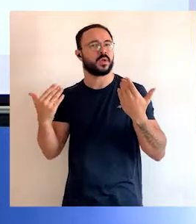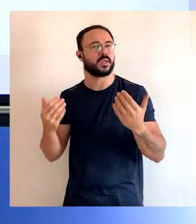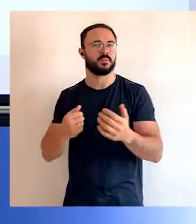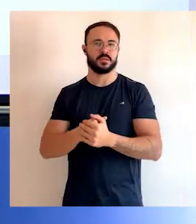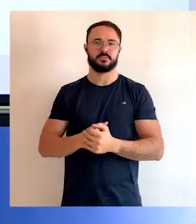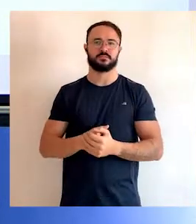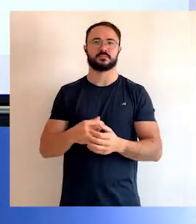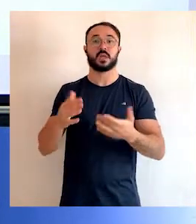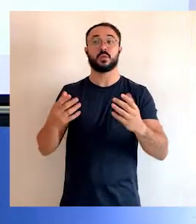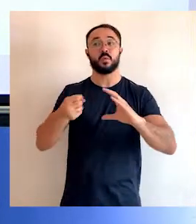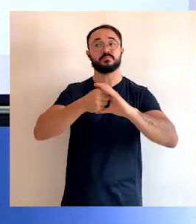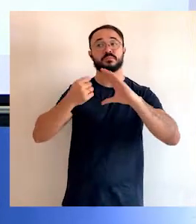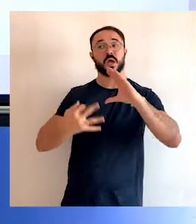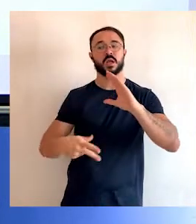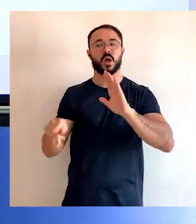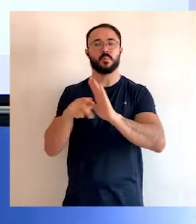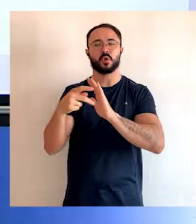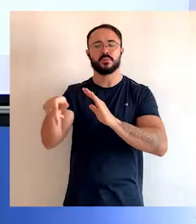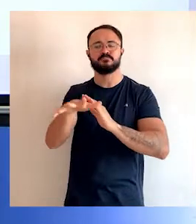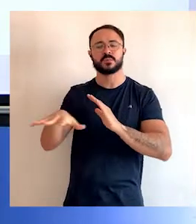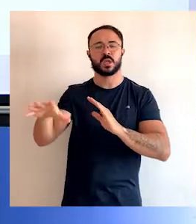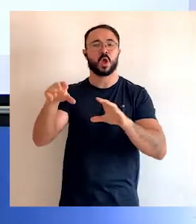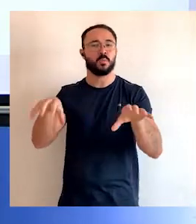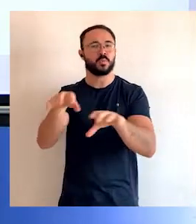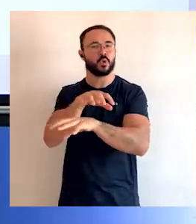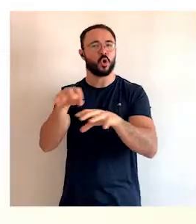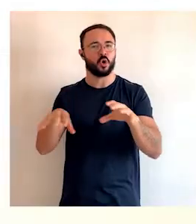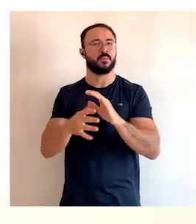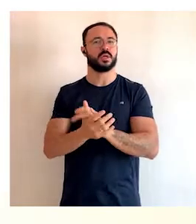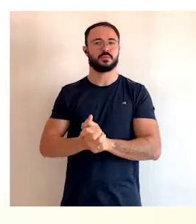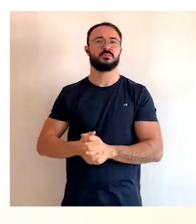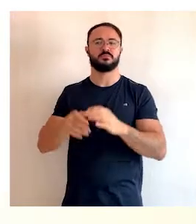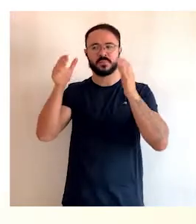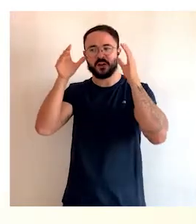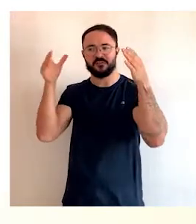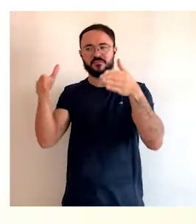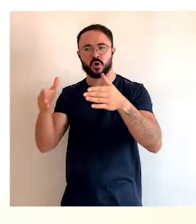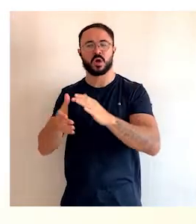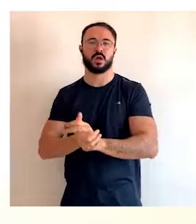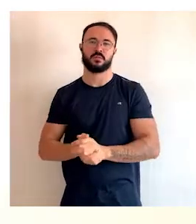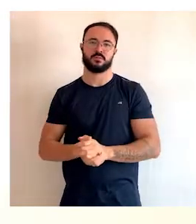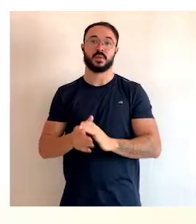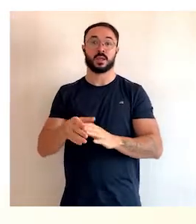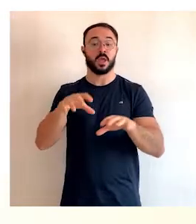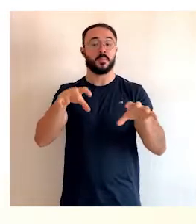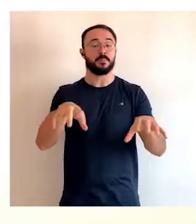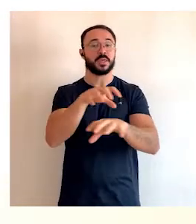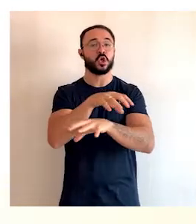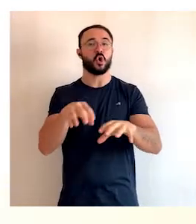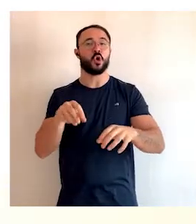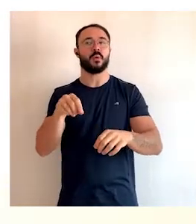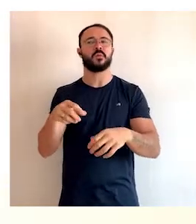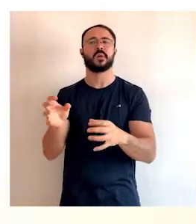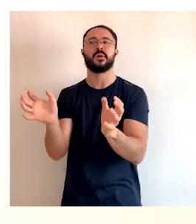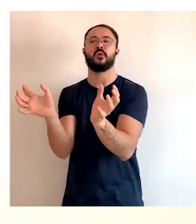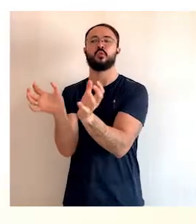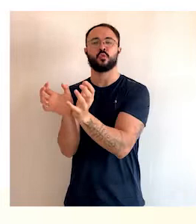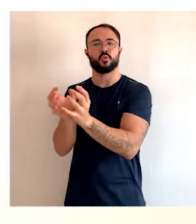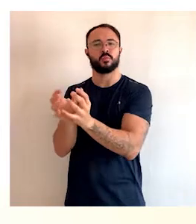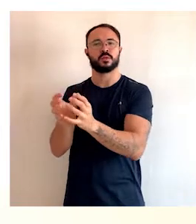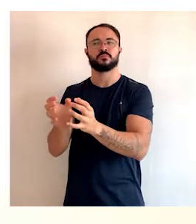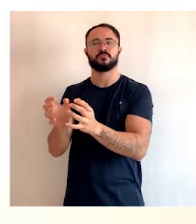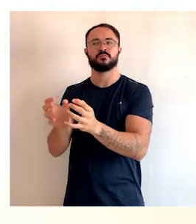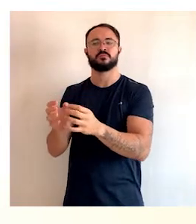características específicas do bioma tornam ele particular. Então, bioma é uma grande comunidade que interliga a vida